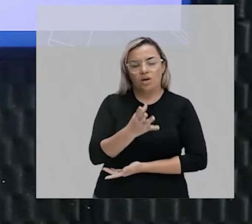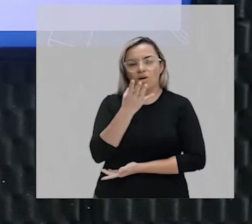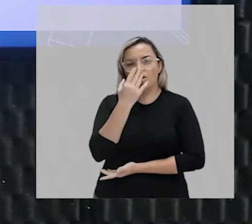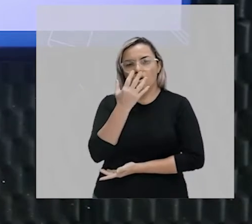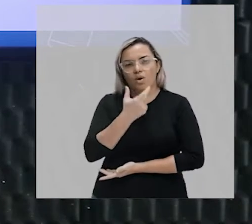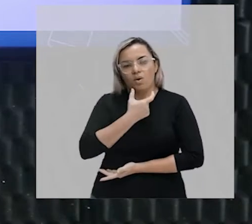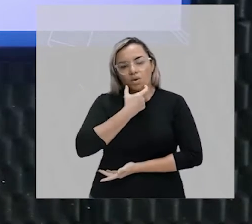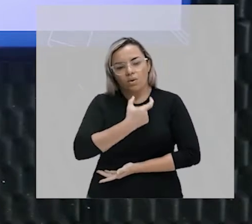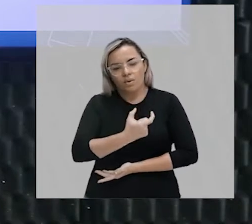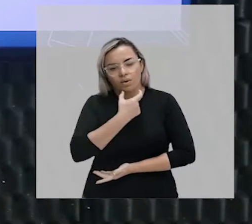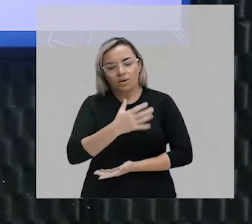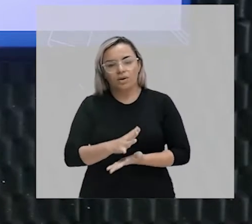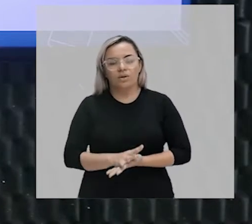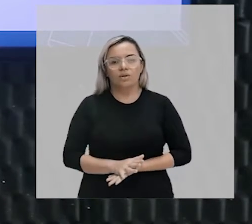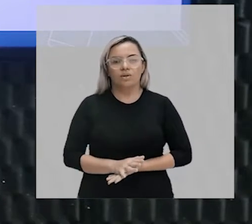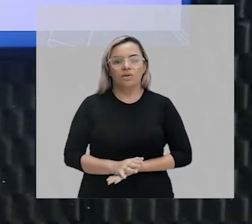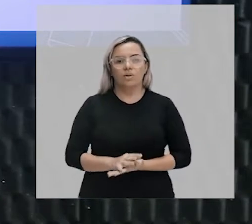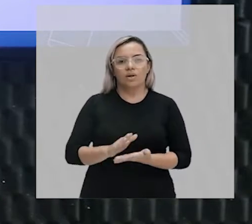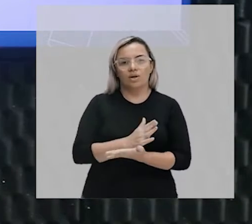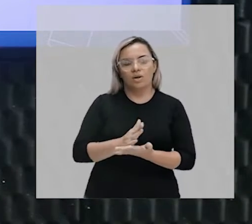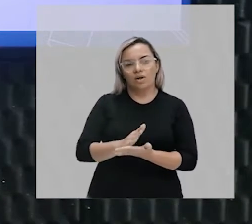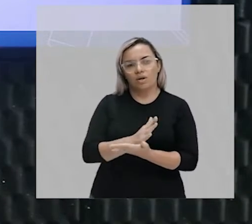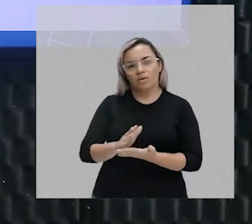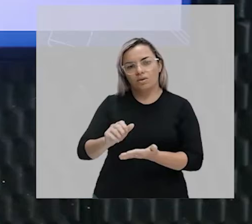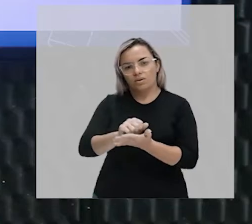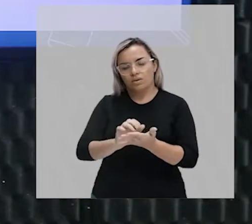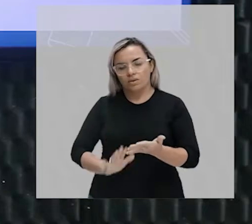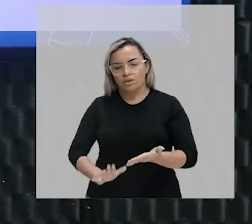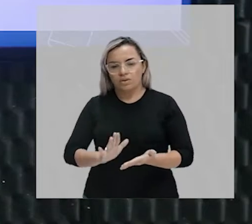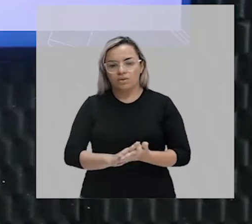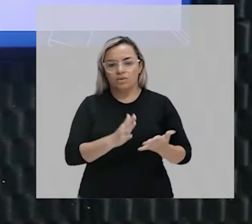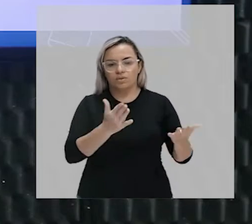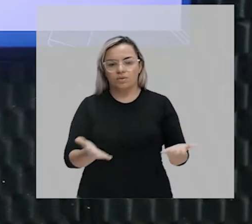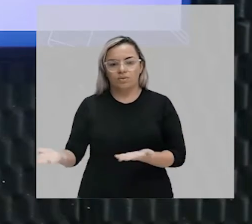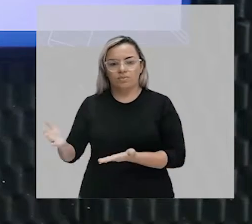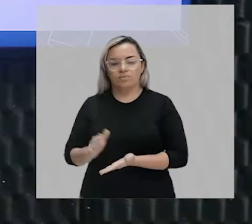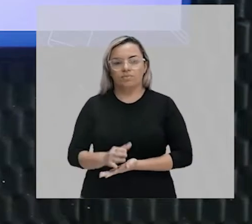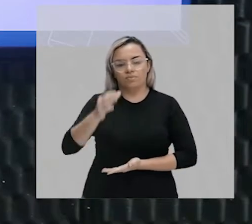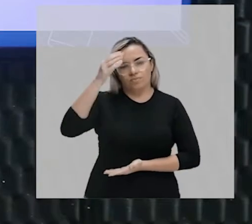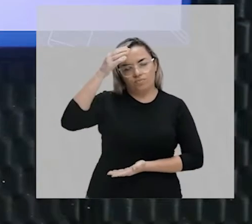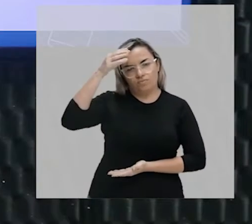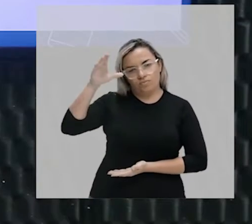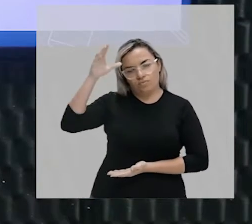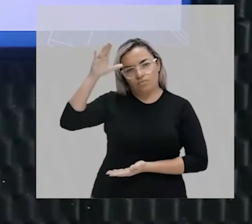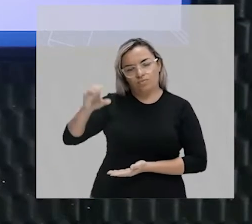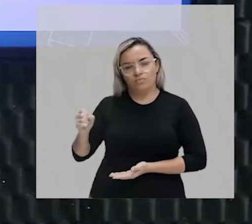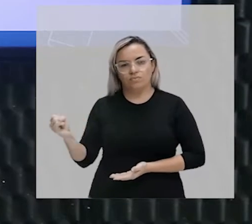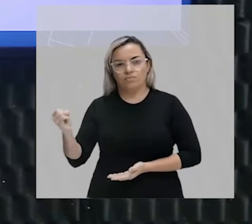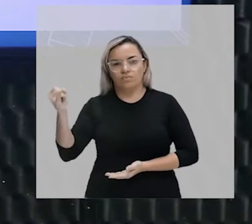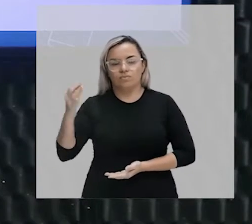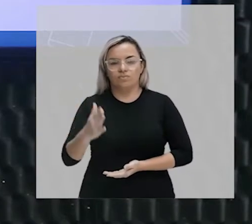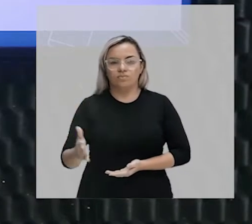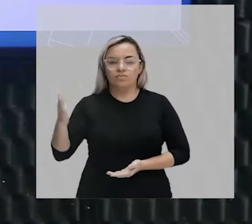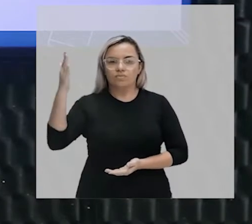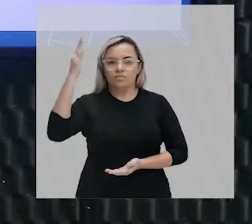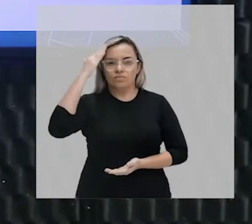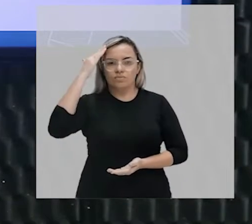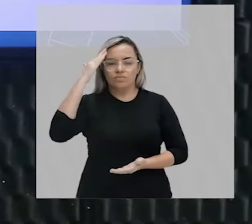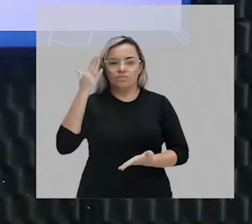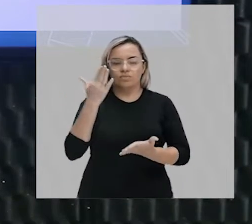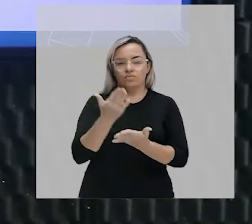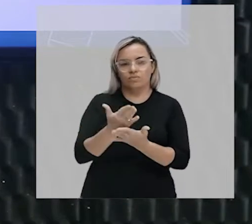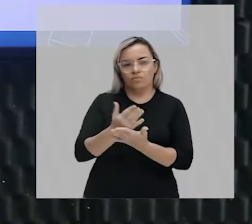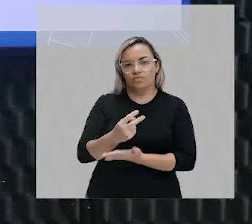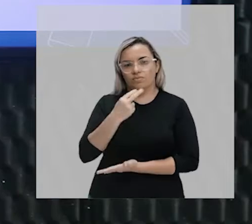Mônica e por fim vamos ver alguns exercícios tá bom quando você fala de Cultura pessoal é importante a gente entender que quando a gente